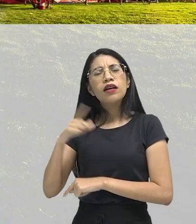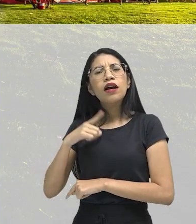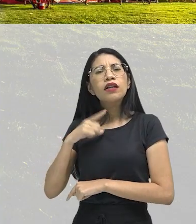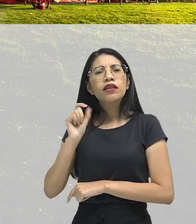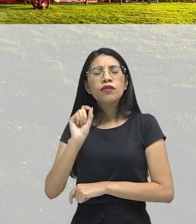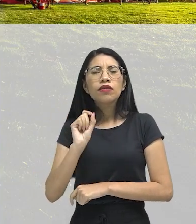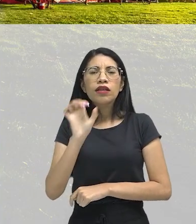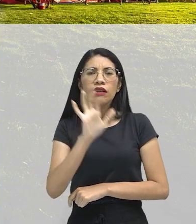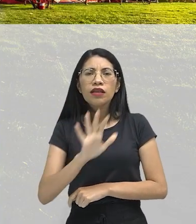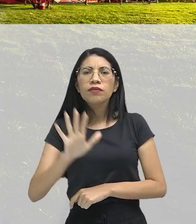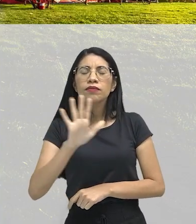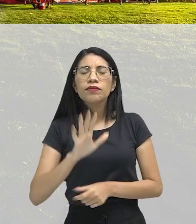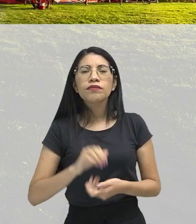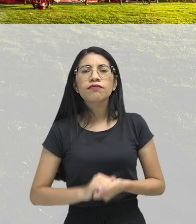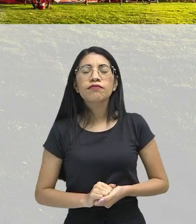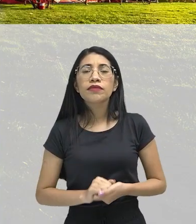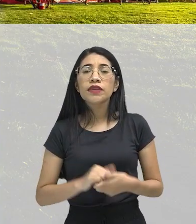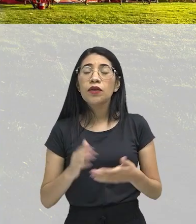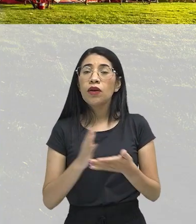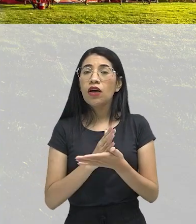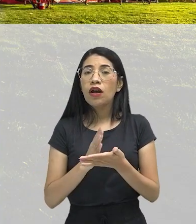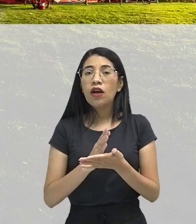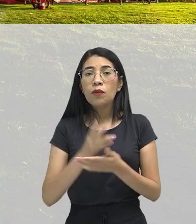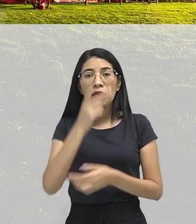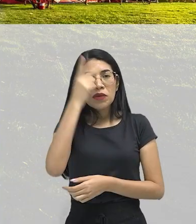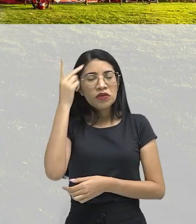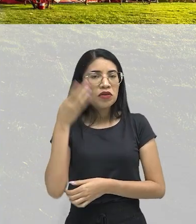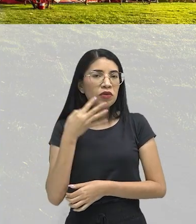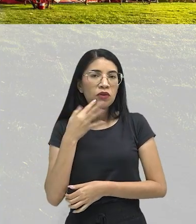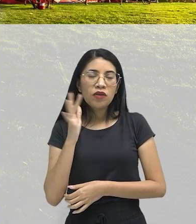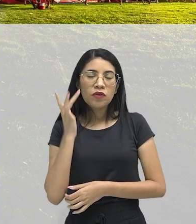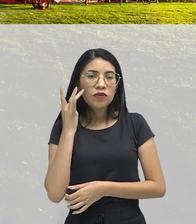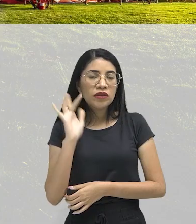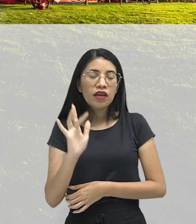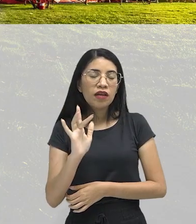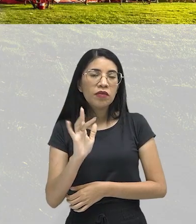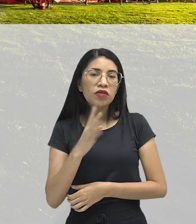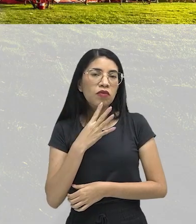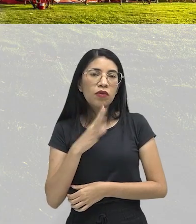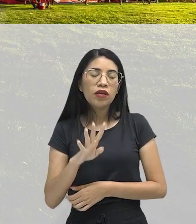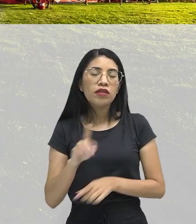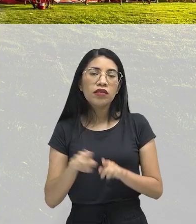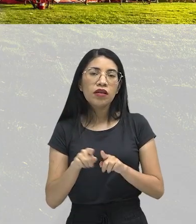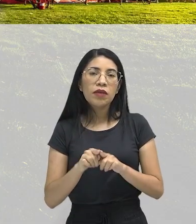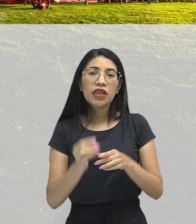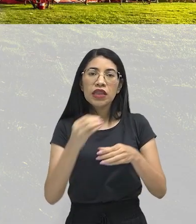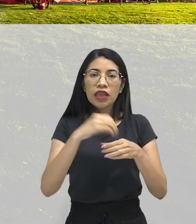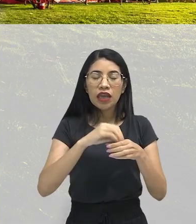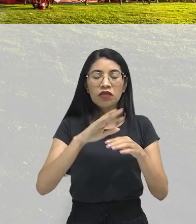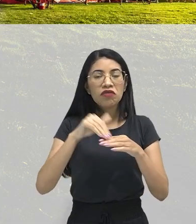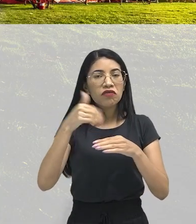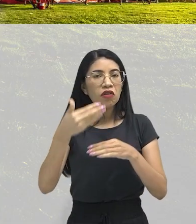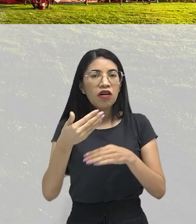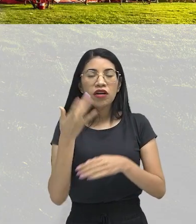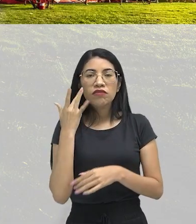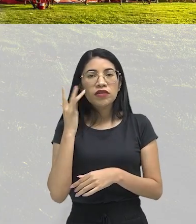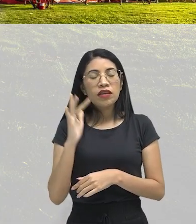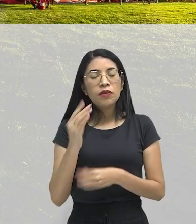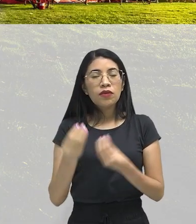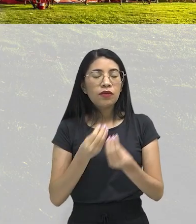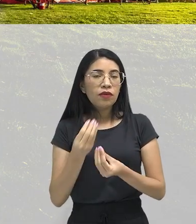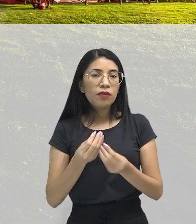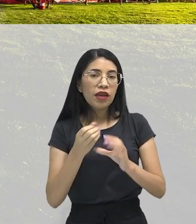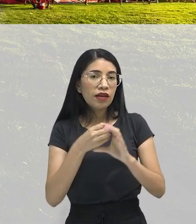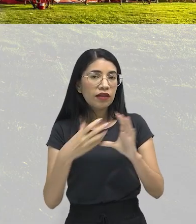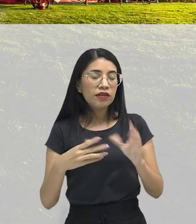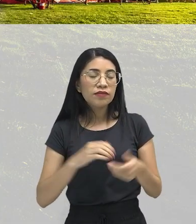Conseguem reconhecer? Muita gente não conhece o circo, nem por dentro e muito menos por fora.